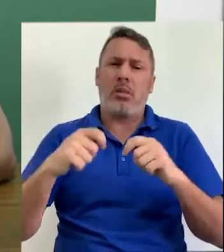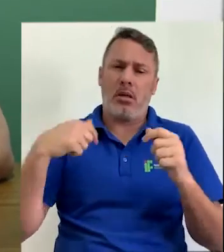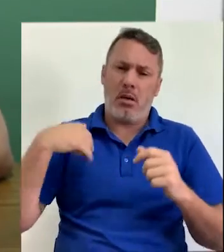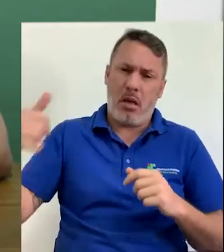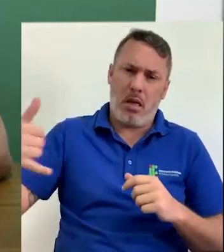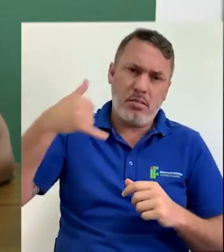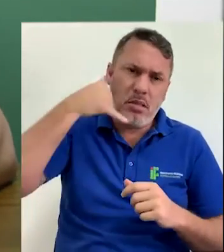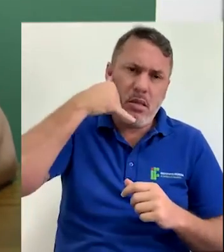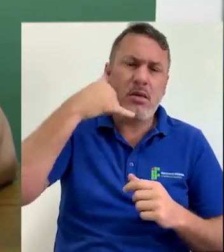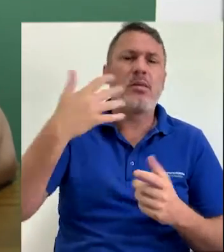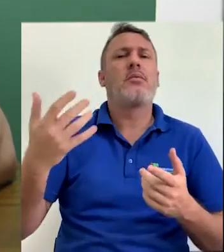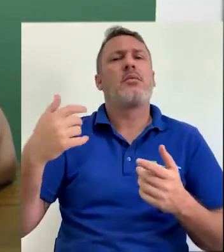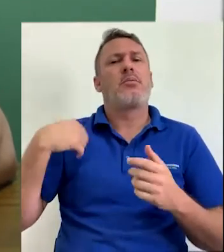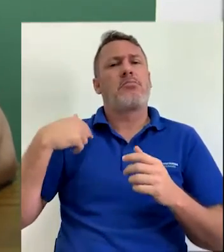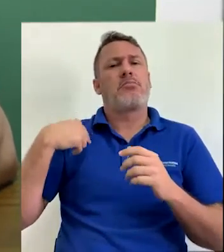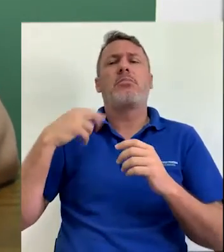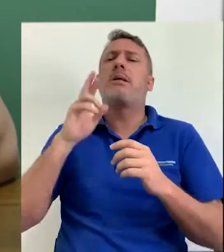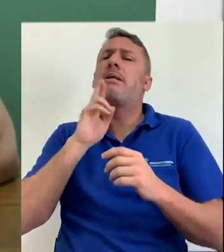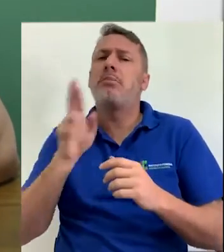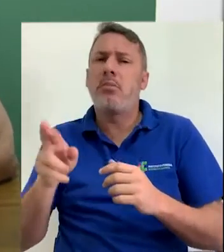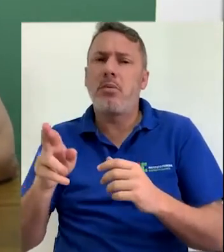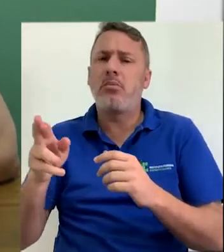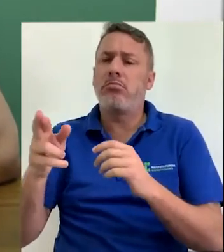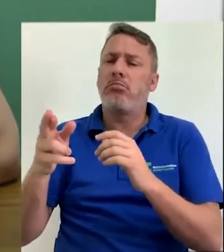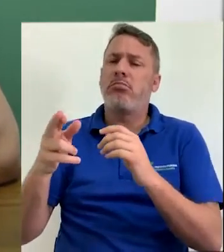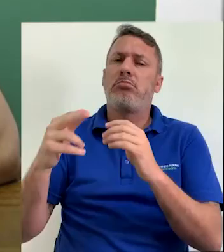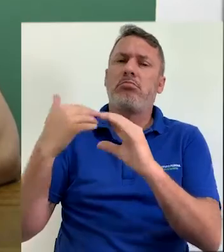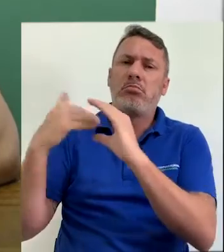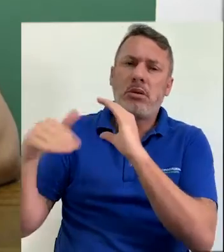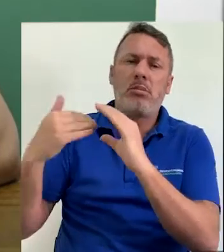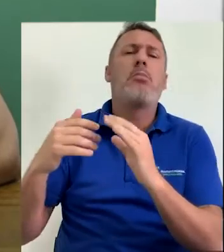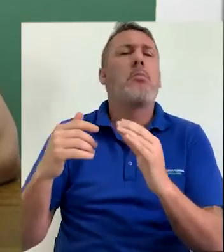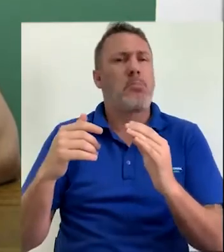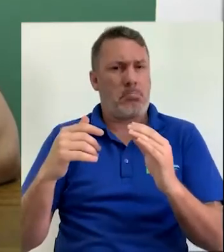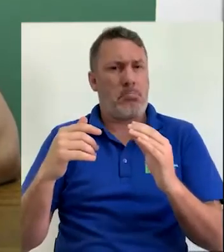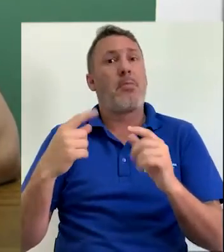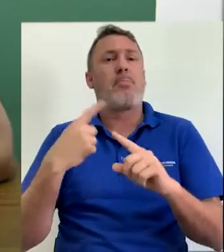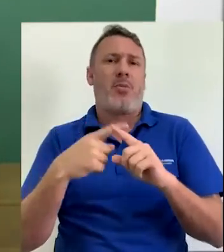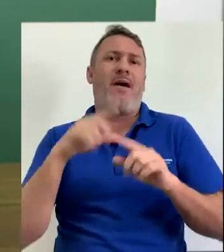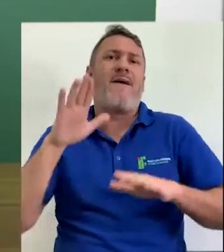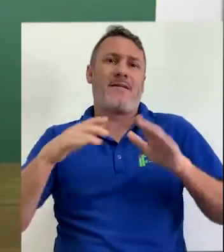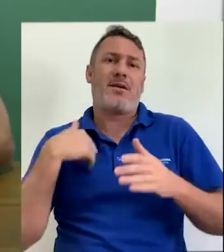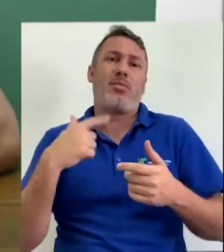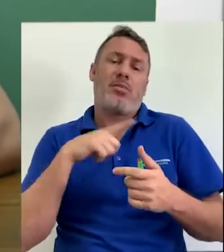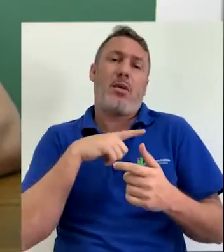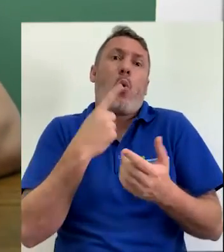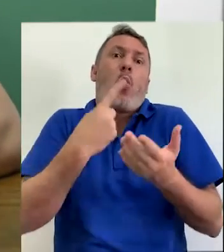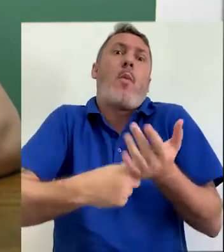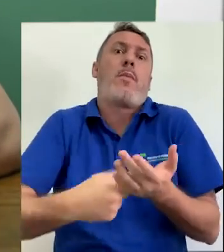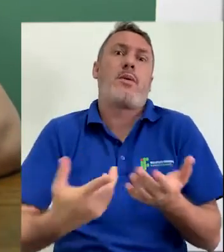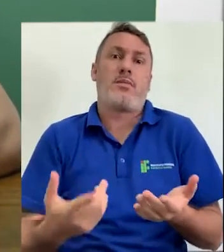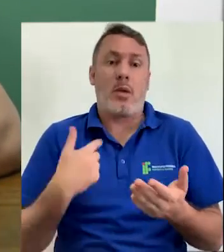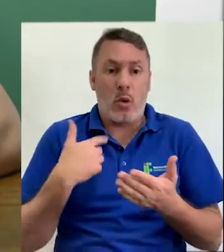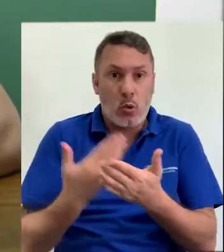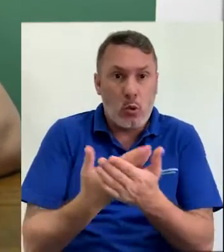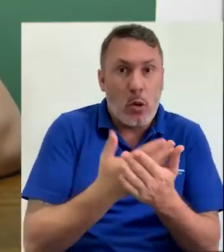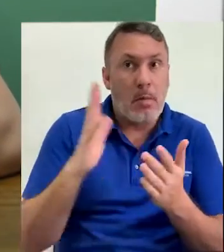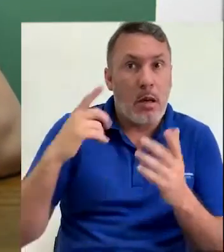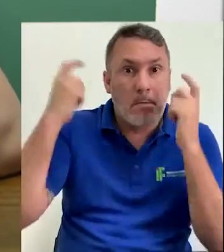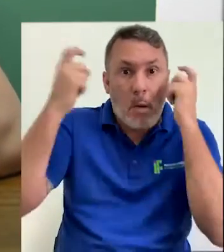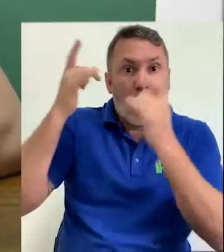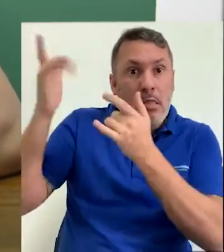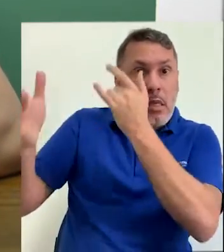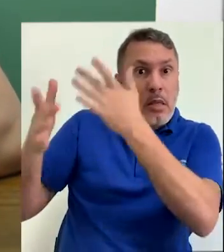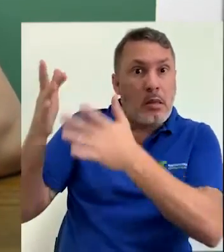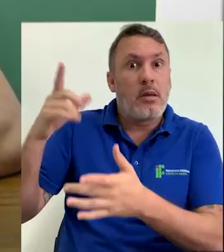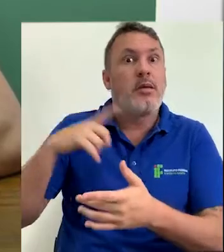atender, eu posso responder, porque muitas vezes eu tenho compromissos e obrigações que a vida pede.